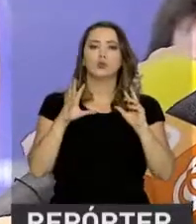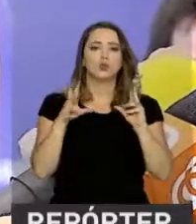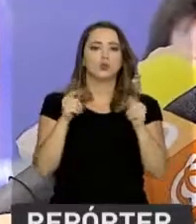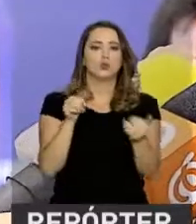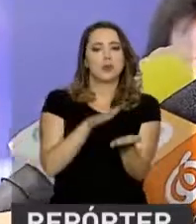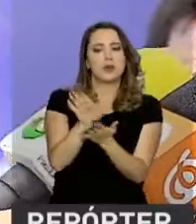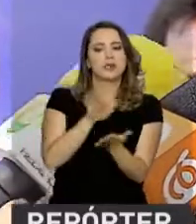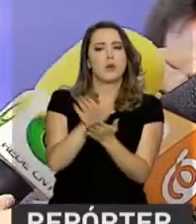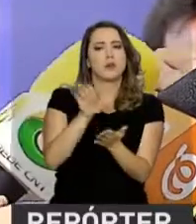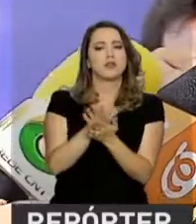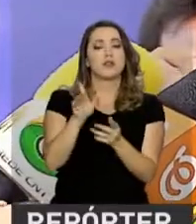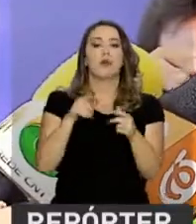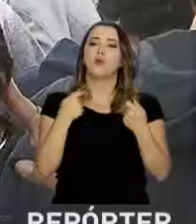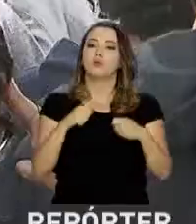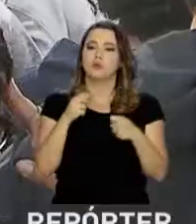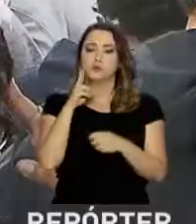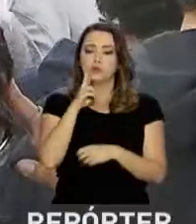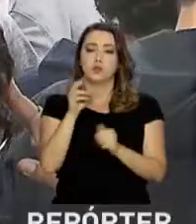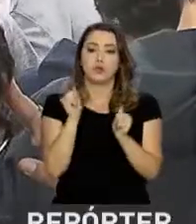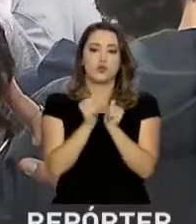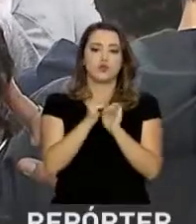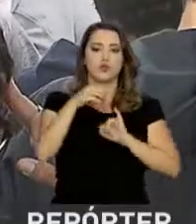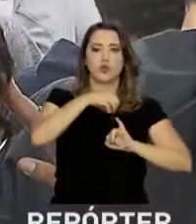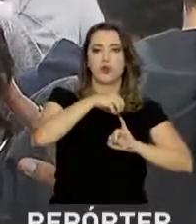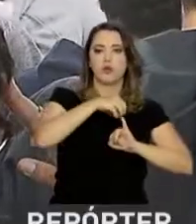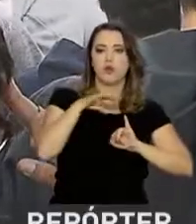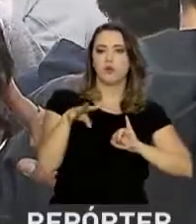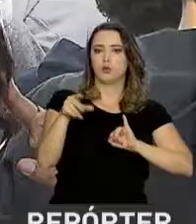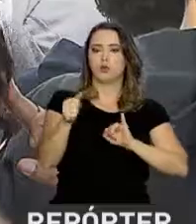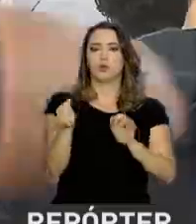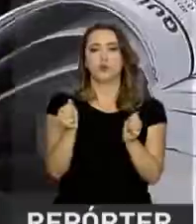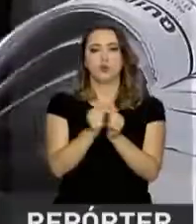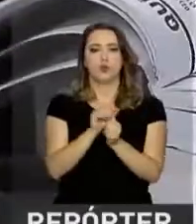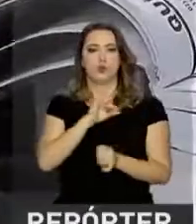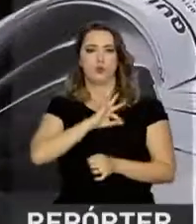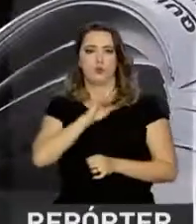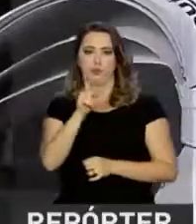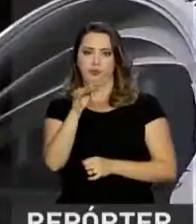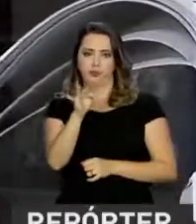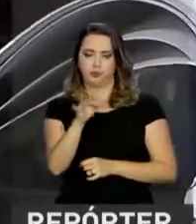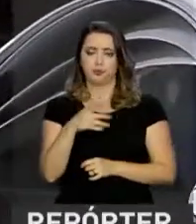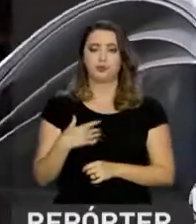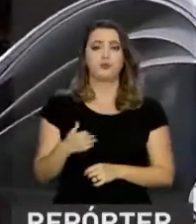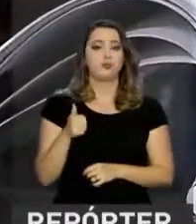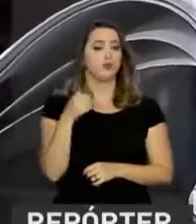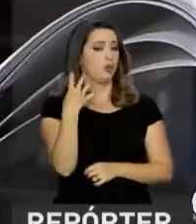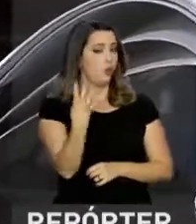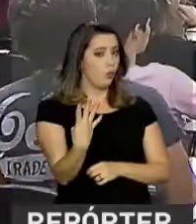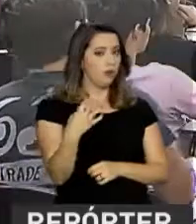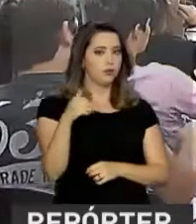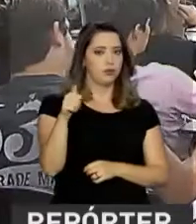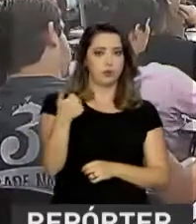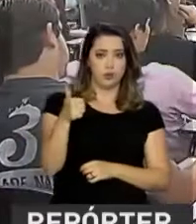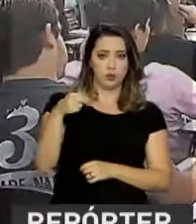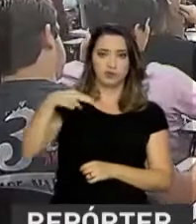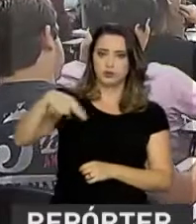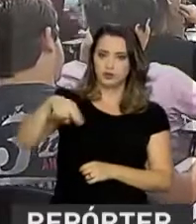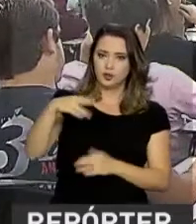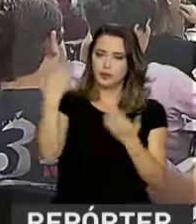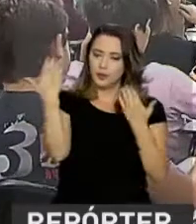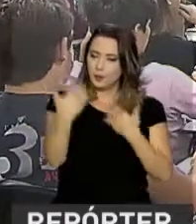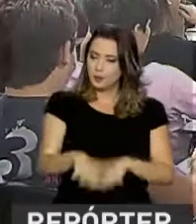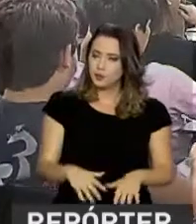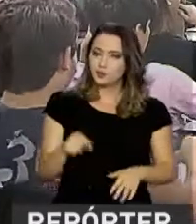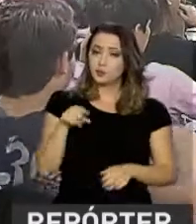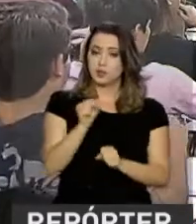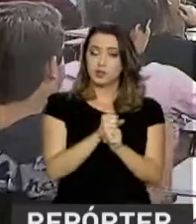com o Ministério, com o INEP. As provas do Enem vão ser nos dias 4 e 11 de novembro. Este ano, os candidatos